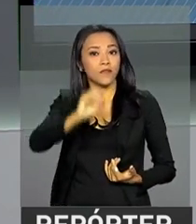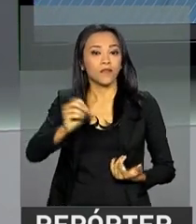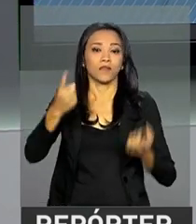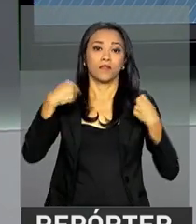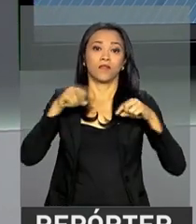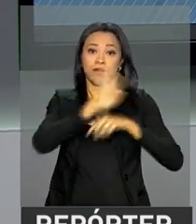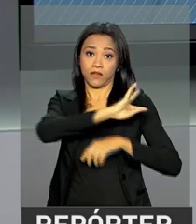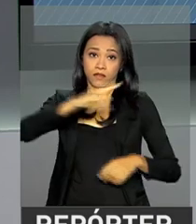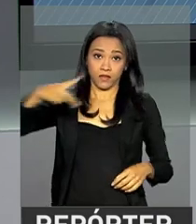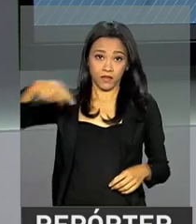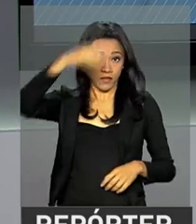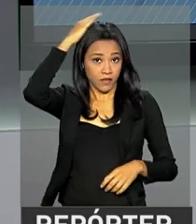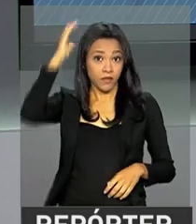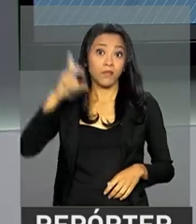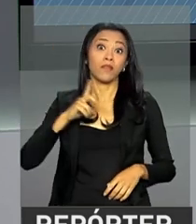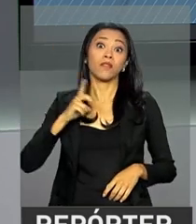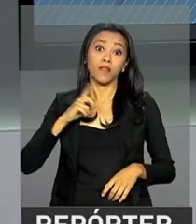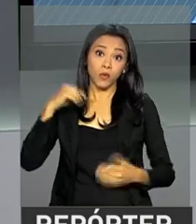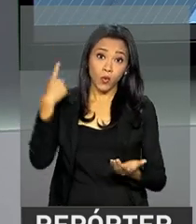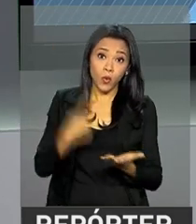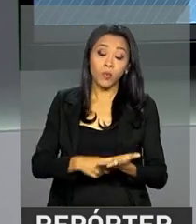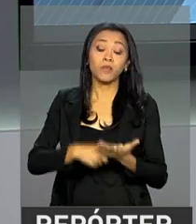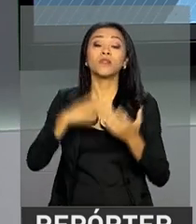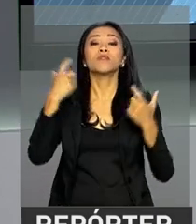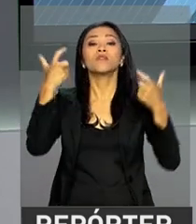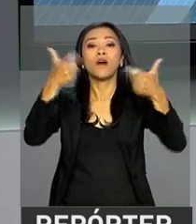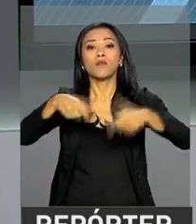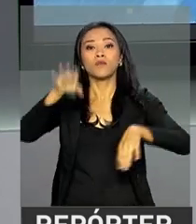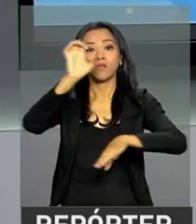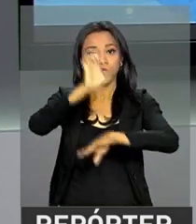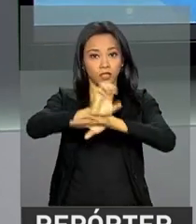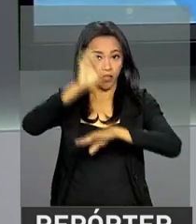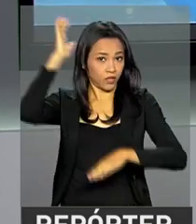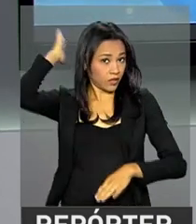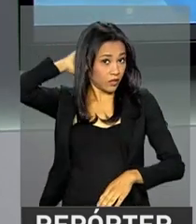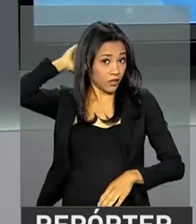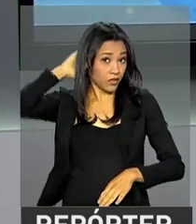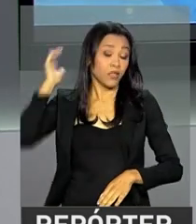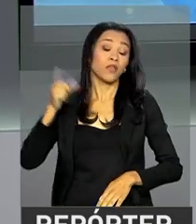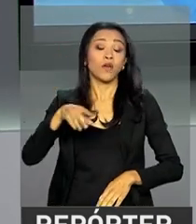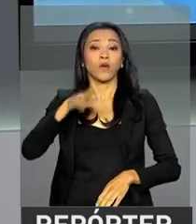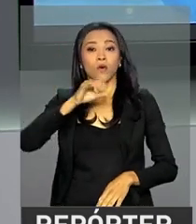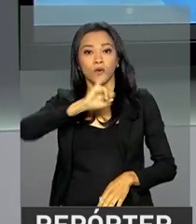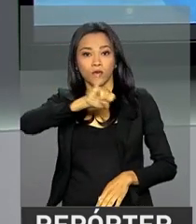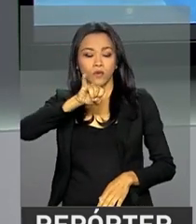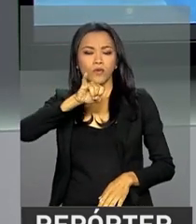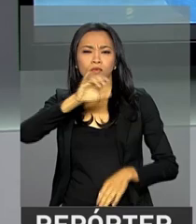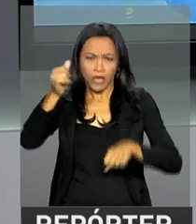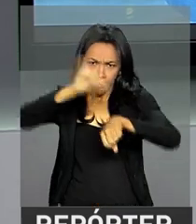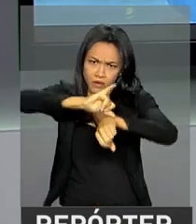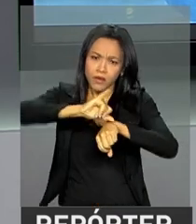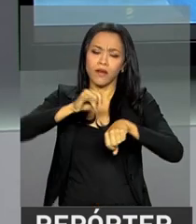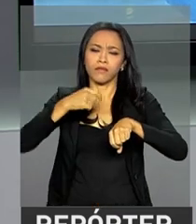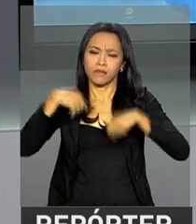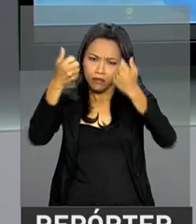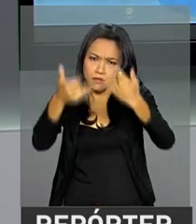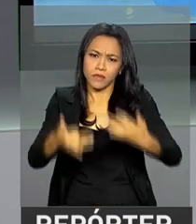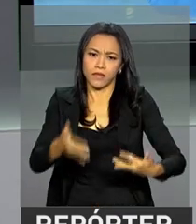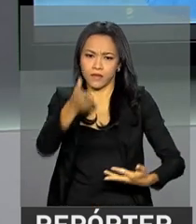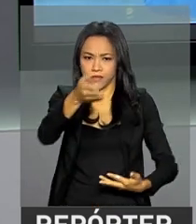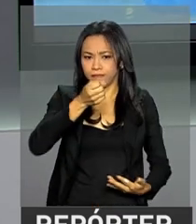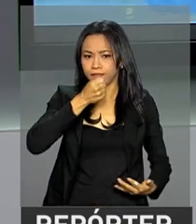michel temer tem agenda hoje no pará e no maranhão o repórter joão pedro neto tem os detalhes agora pra gente onde joão